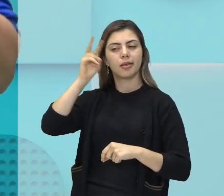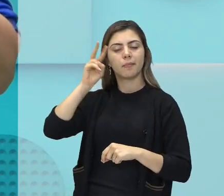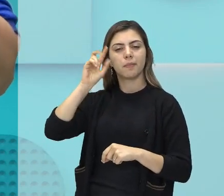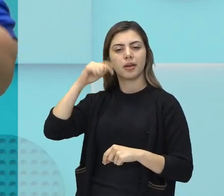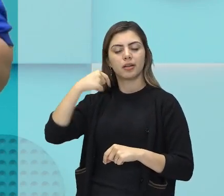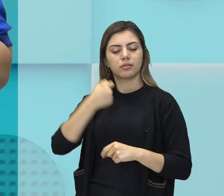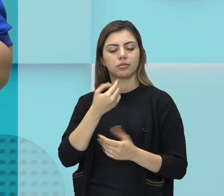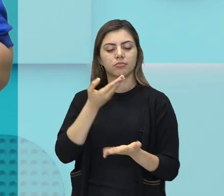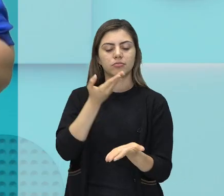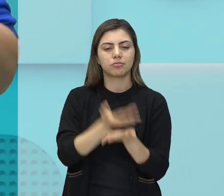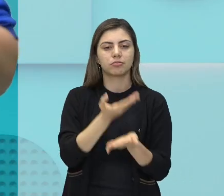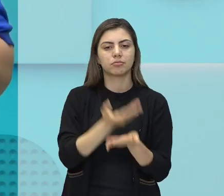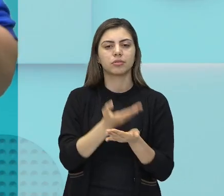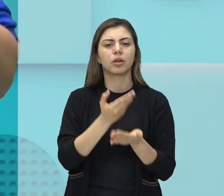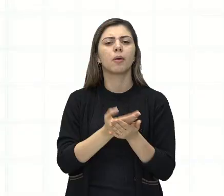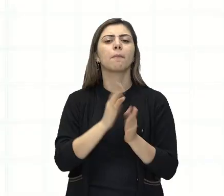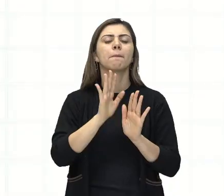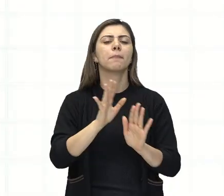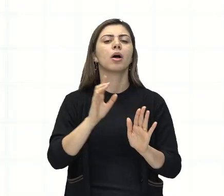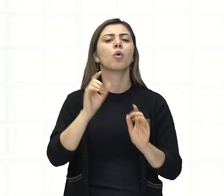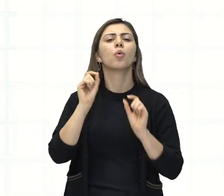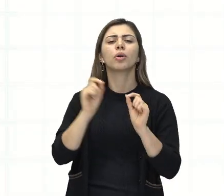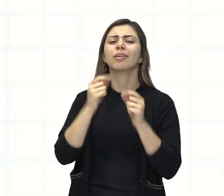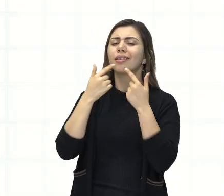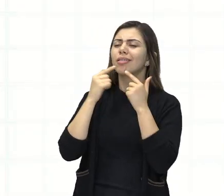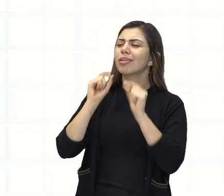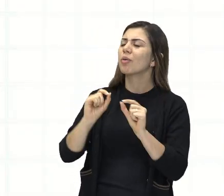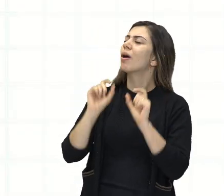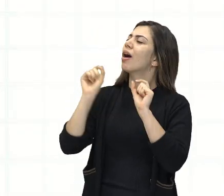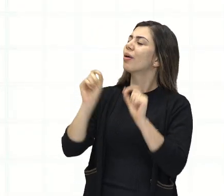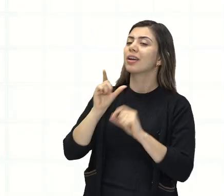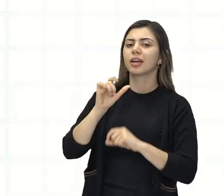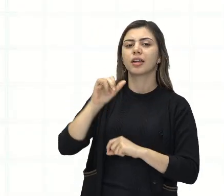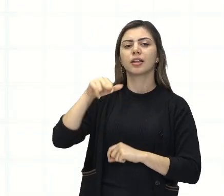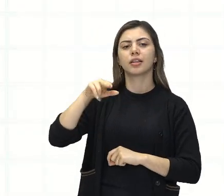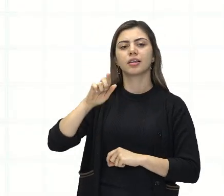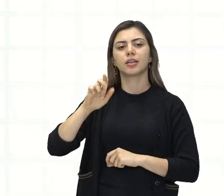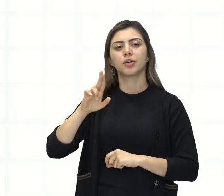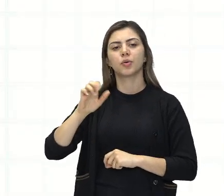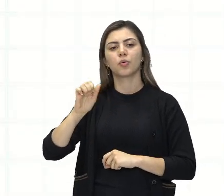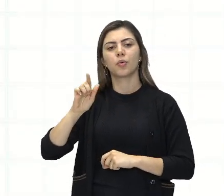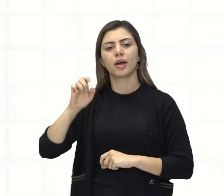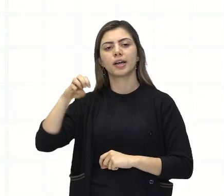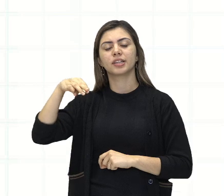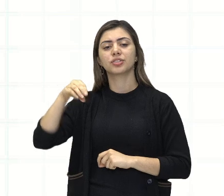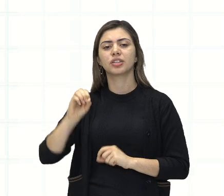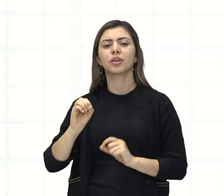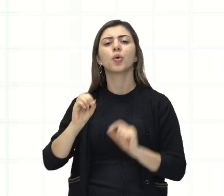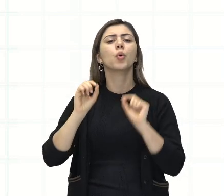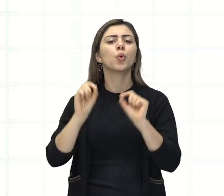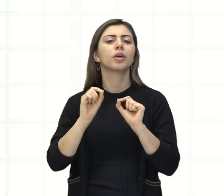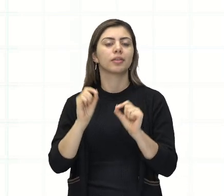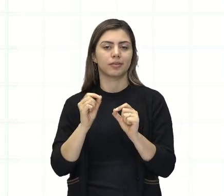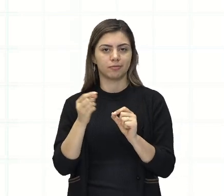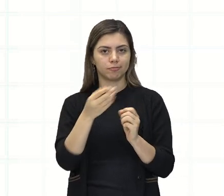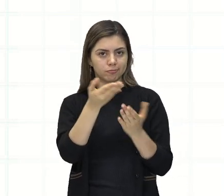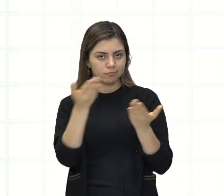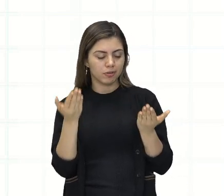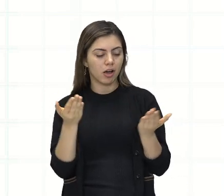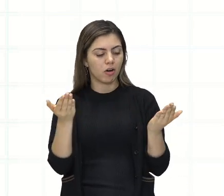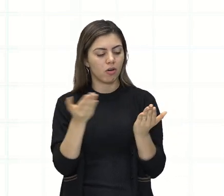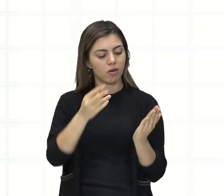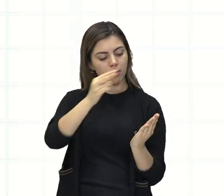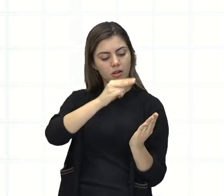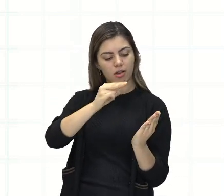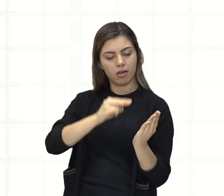aí o conceito de linguagem. Gostaria que vocês acompanhassem a leitura e também